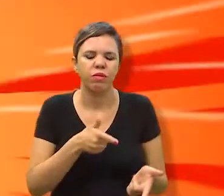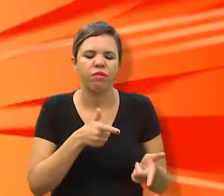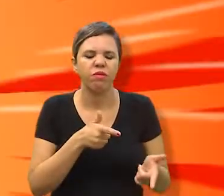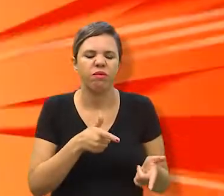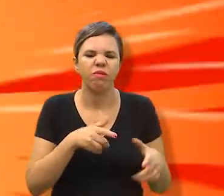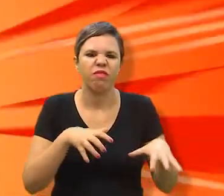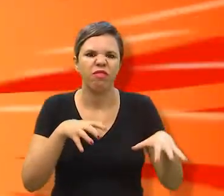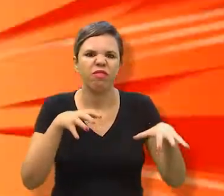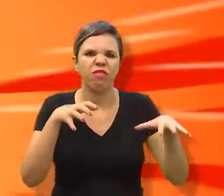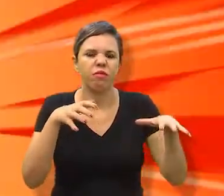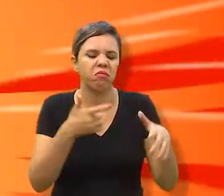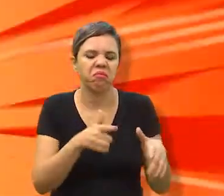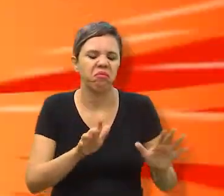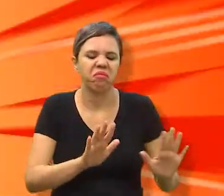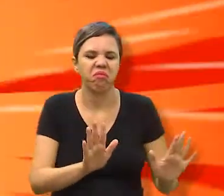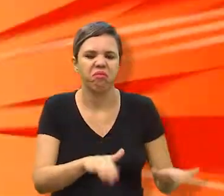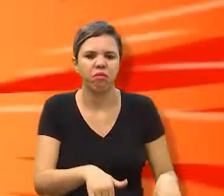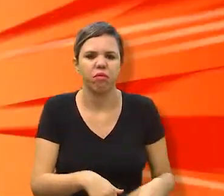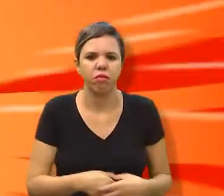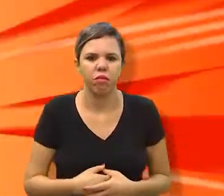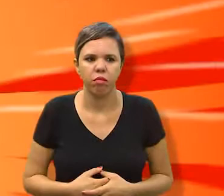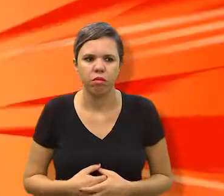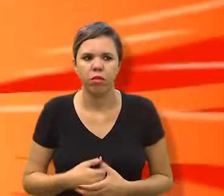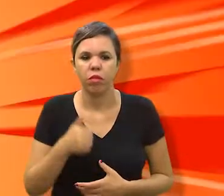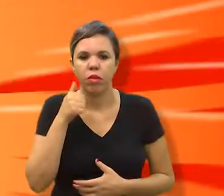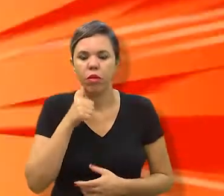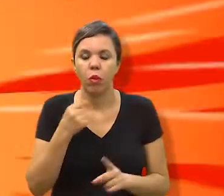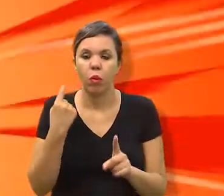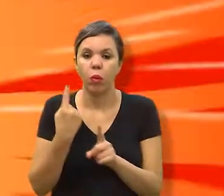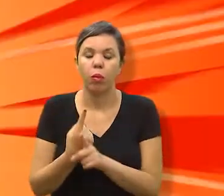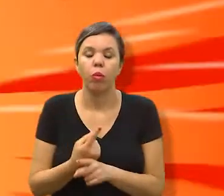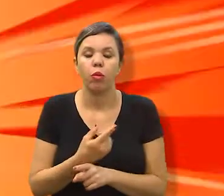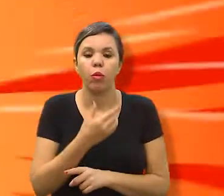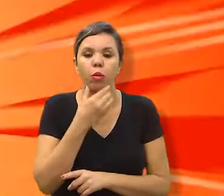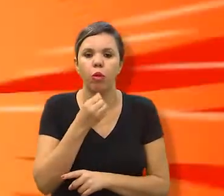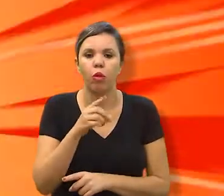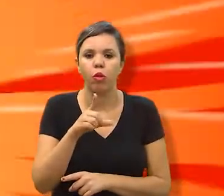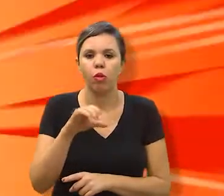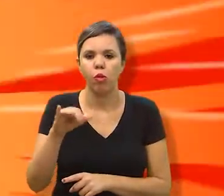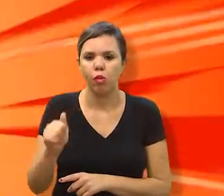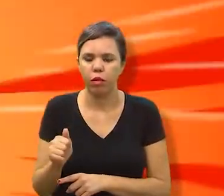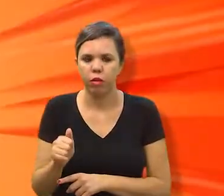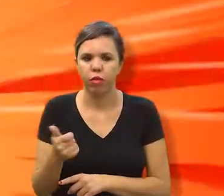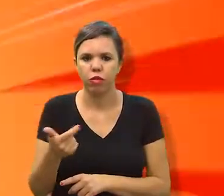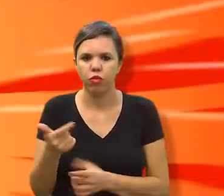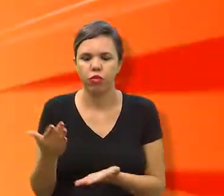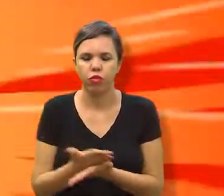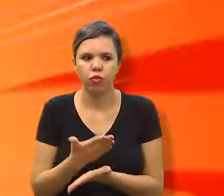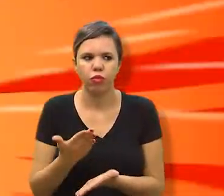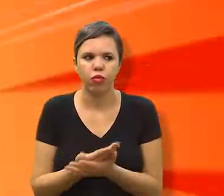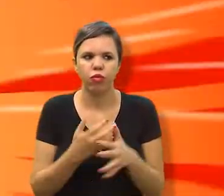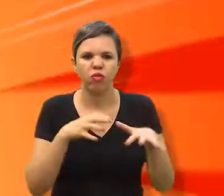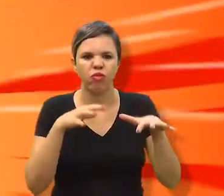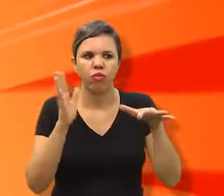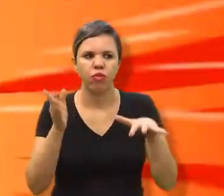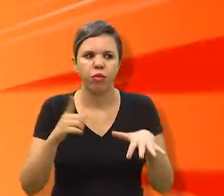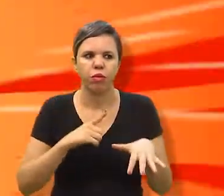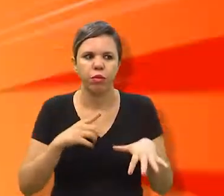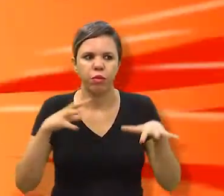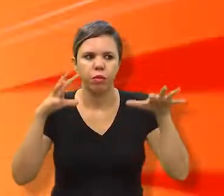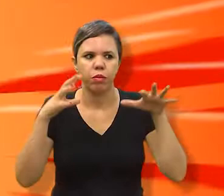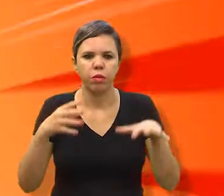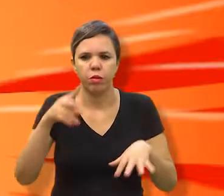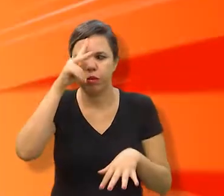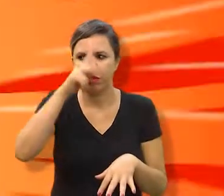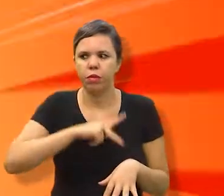monstros, porque ele fala, isso aí não existe, né? Quando ela encontra o Luca no volume 2 do monstruário, ele já tem o monstro